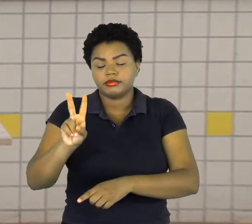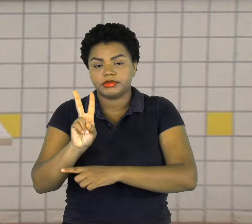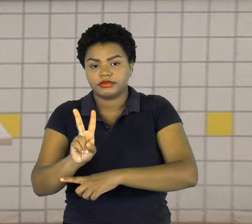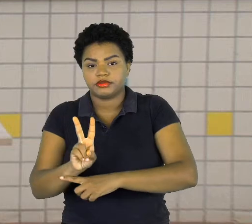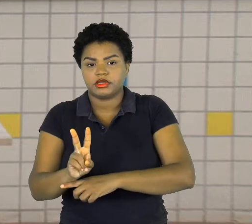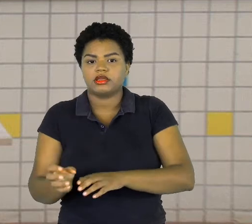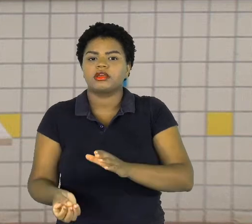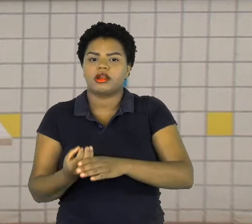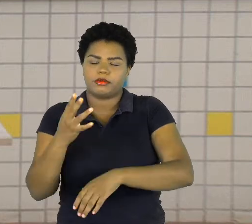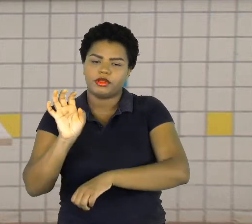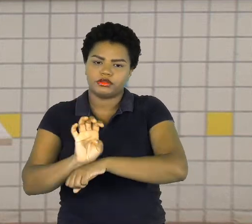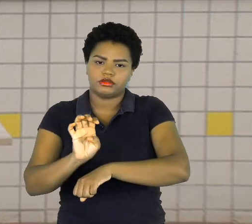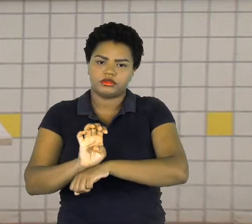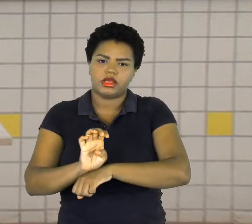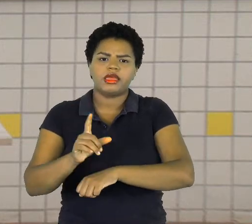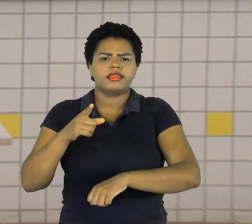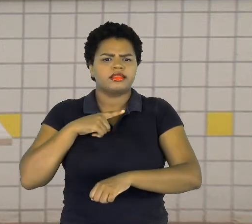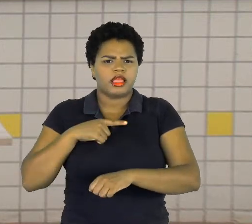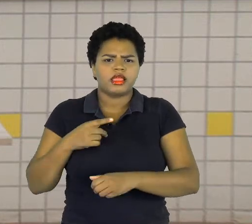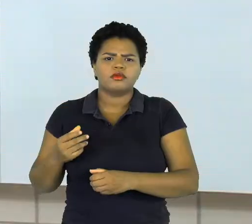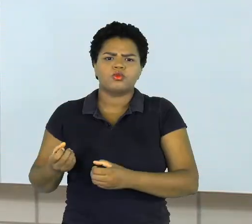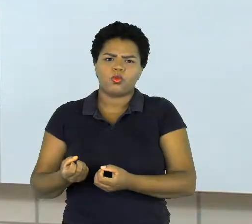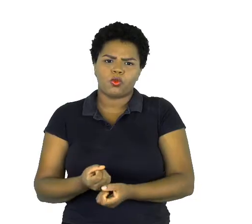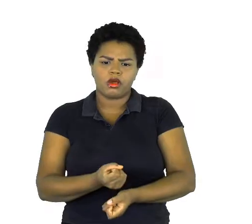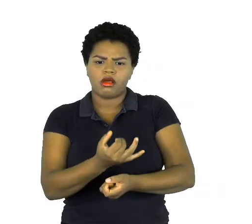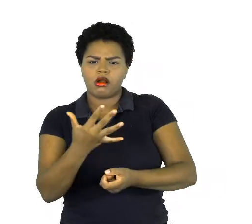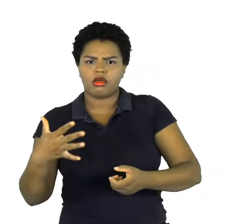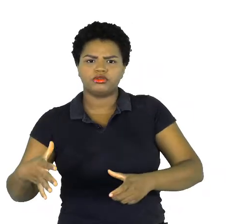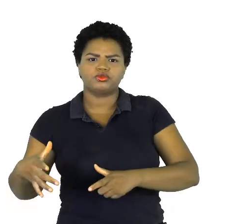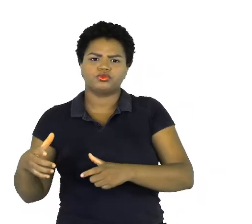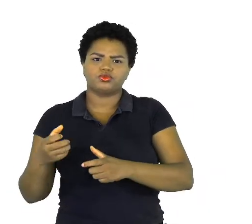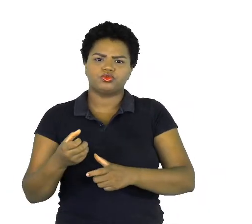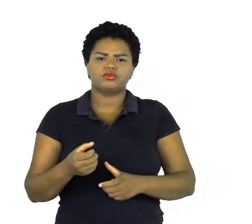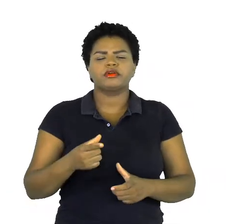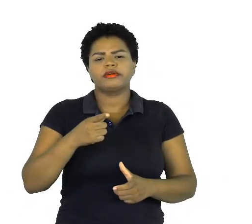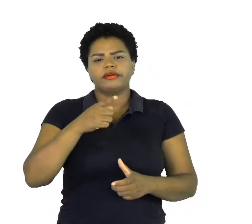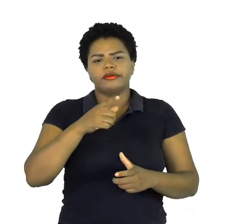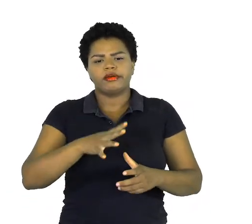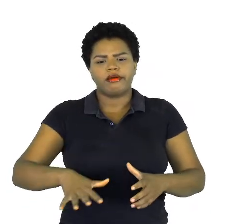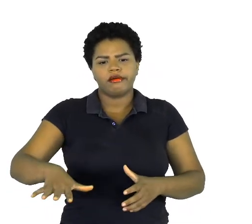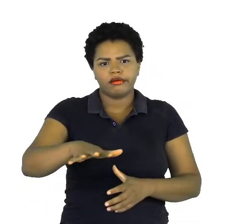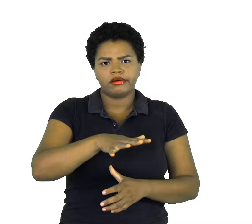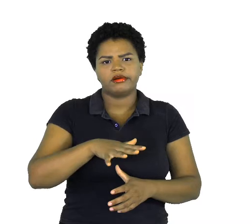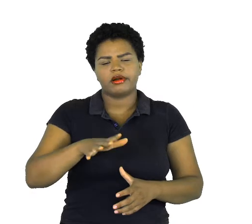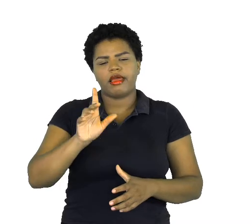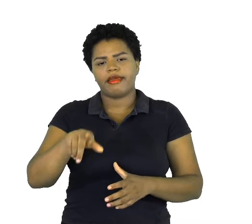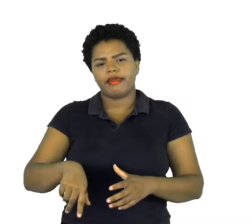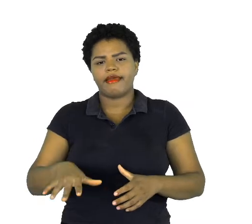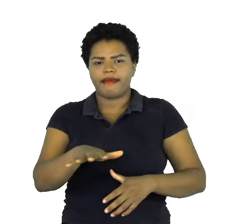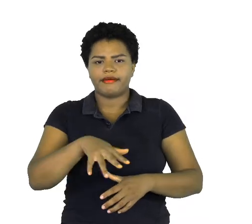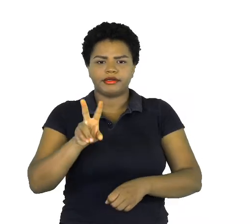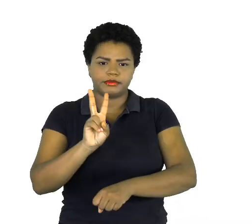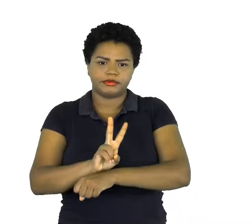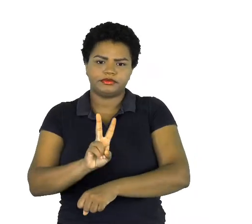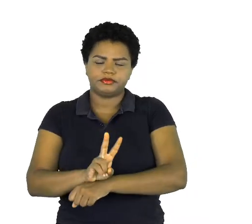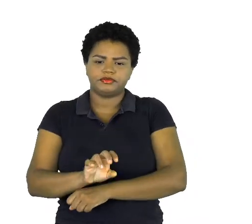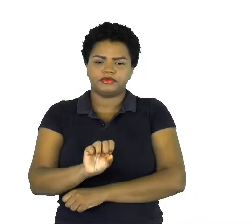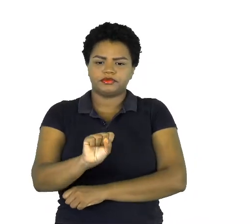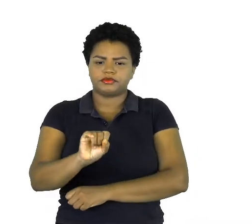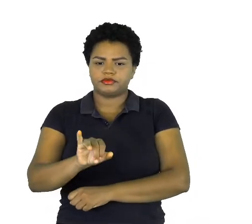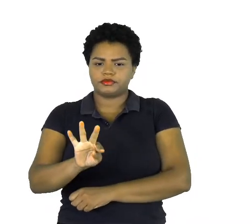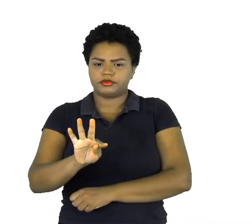maior quantidade, são as áreas de conservação. Terceiro tipo de áreas protegidas, os sítios arqueológicos. Sítios